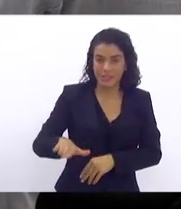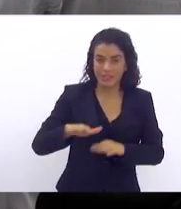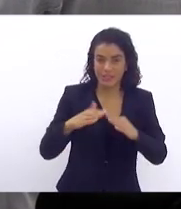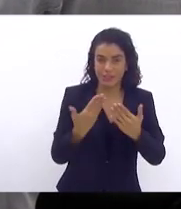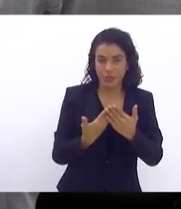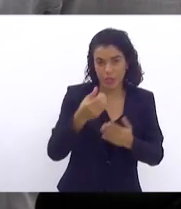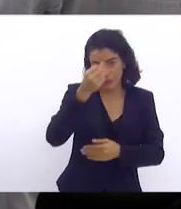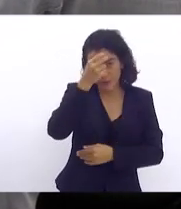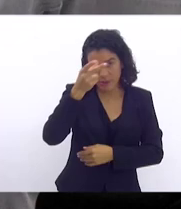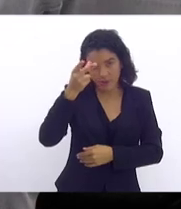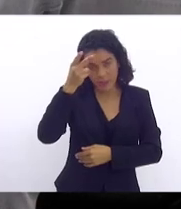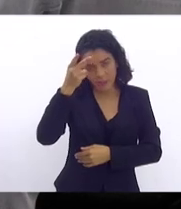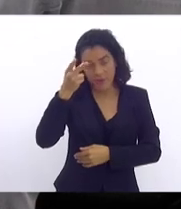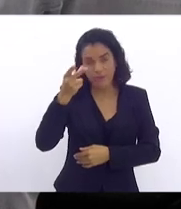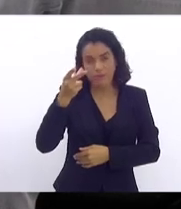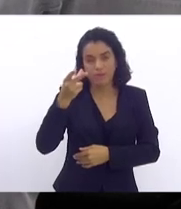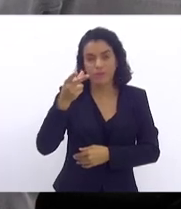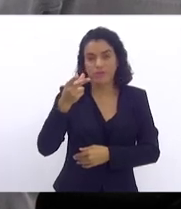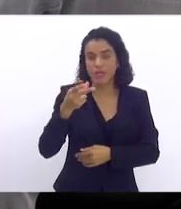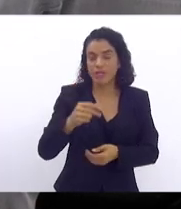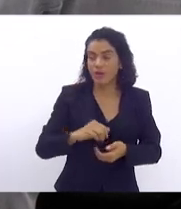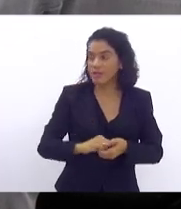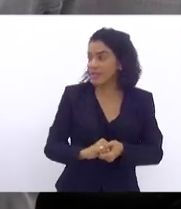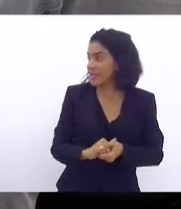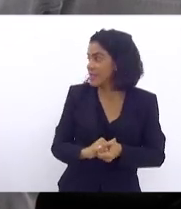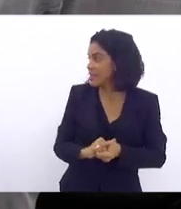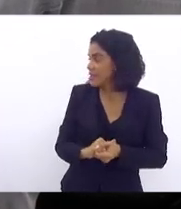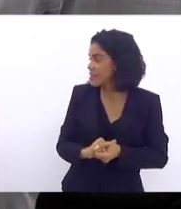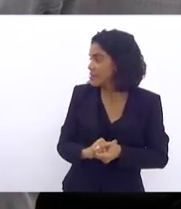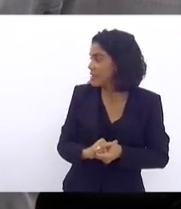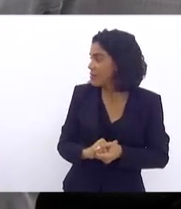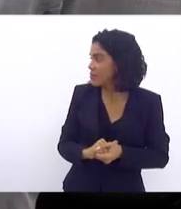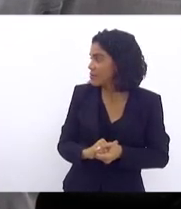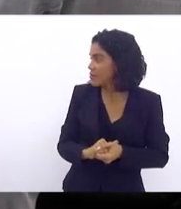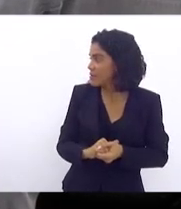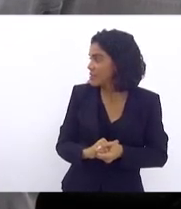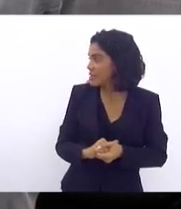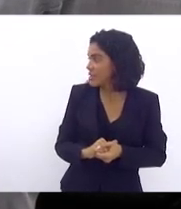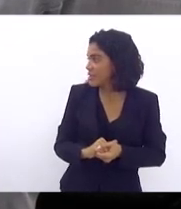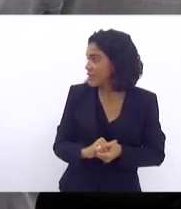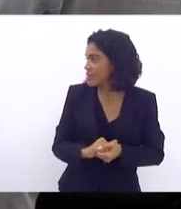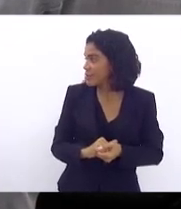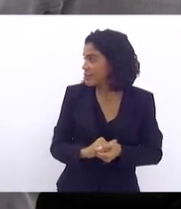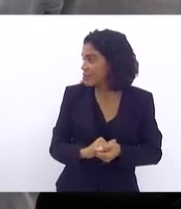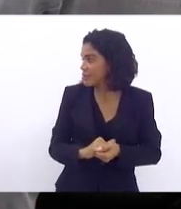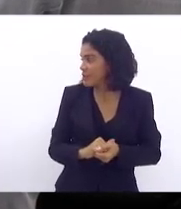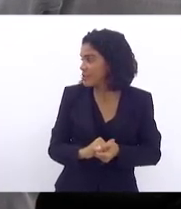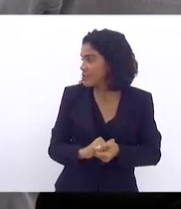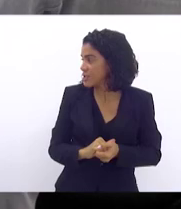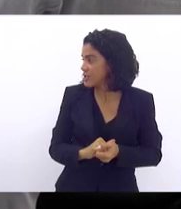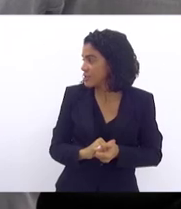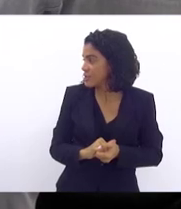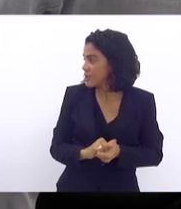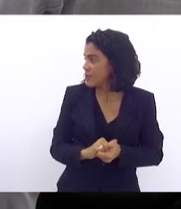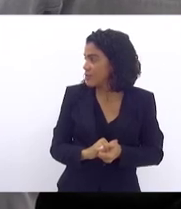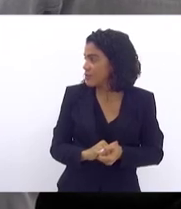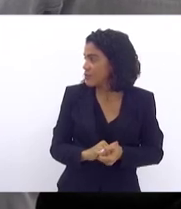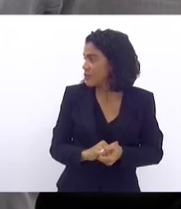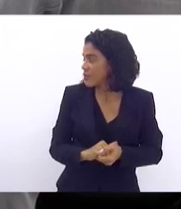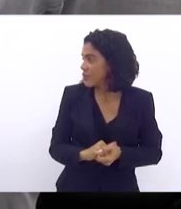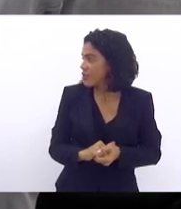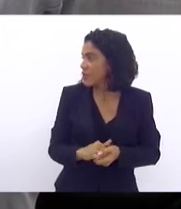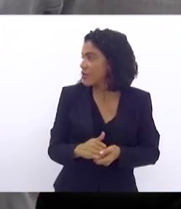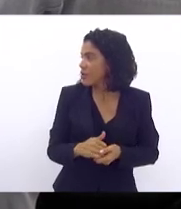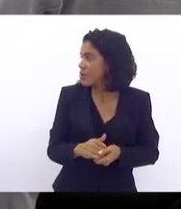escolas municipais em Angra dos Reis, a alegria que elas tinham, deputado Cozzolino, de entrar pela primeira vez numa papelaria